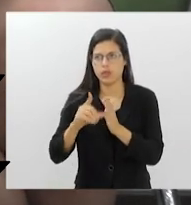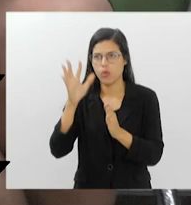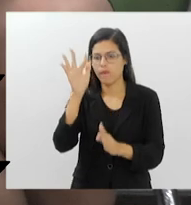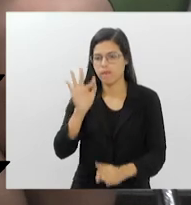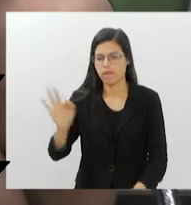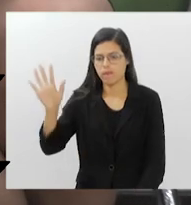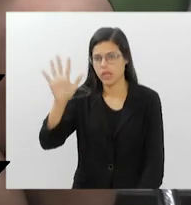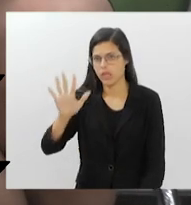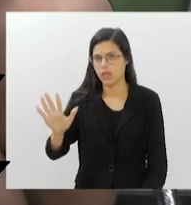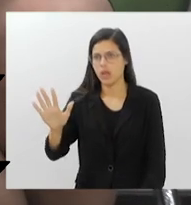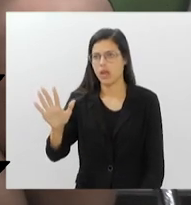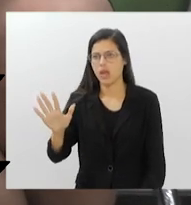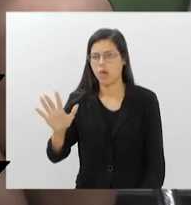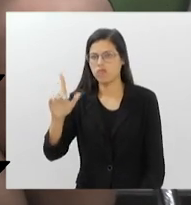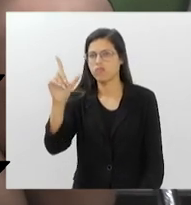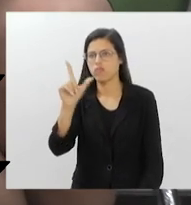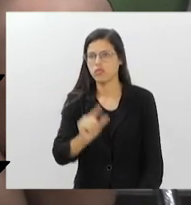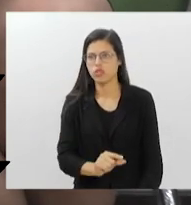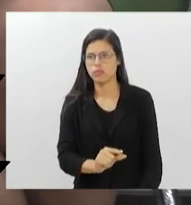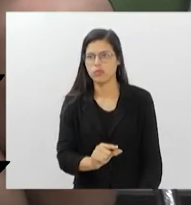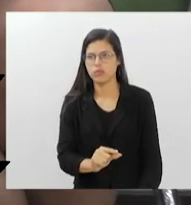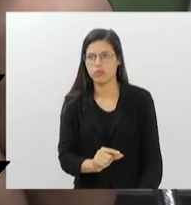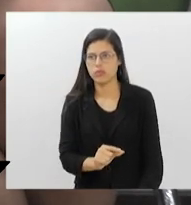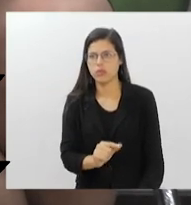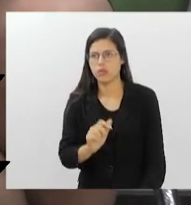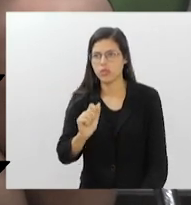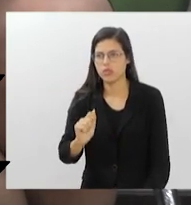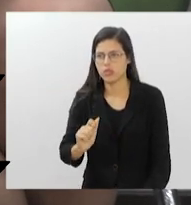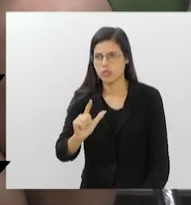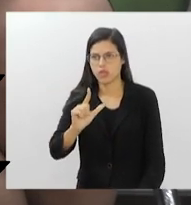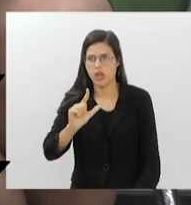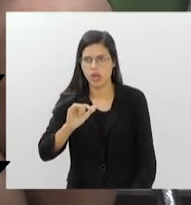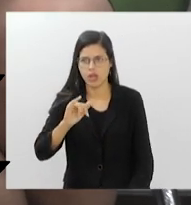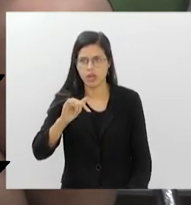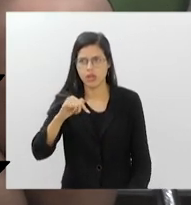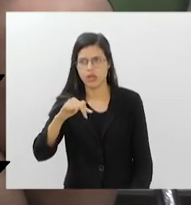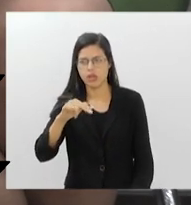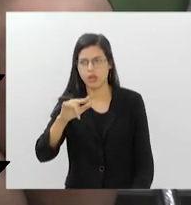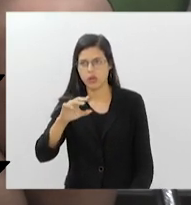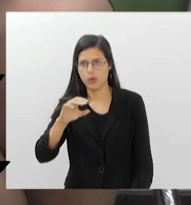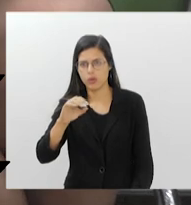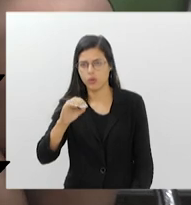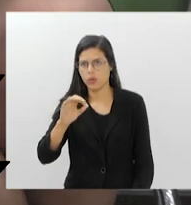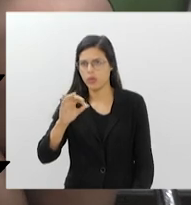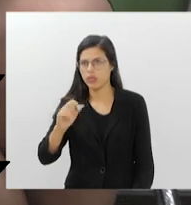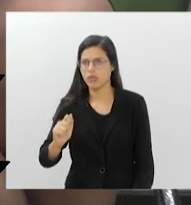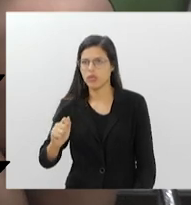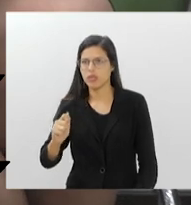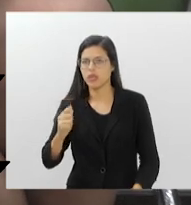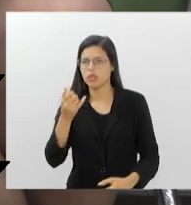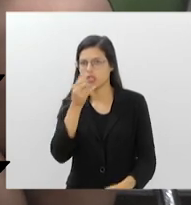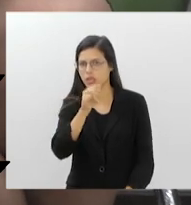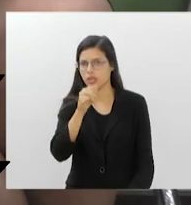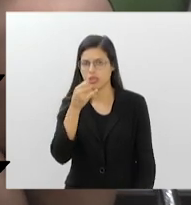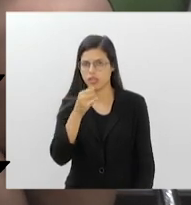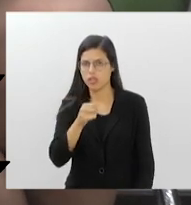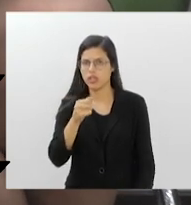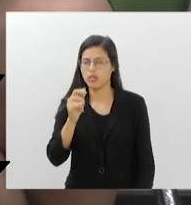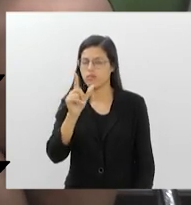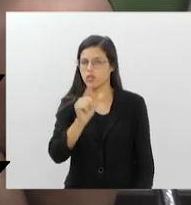Federal uma redução brutal de alíquotas de energia telecomunicações para 18 pontos